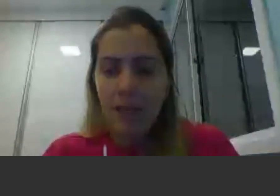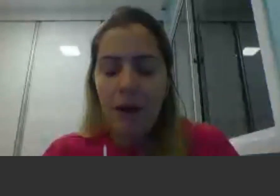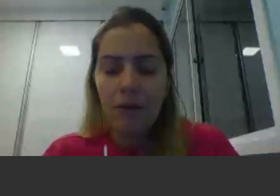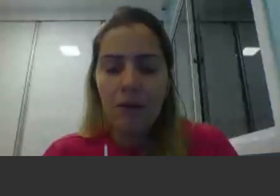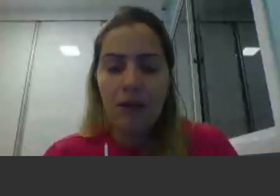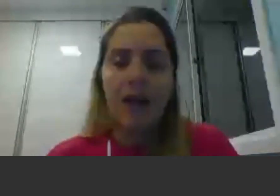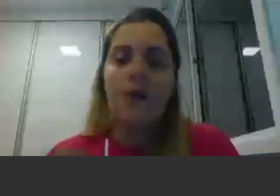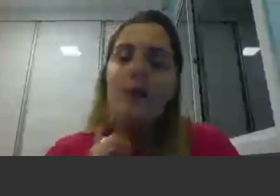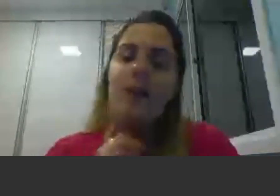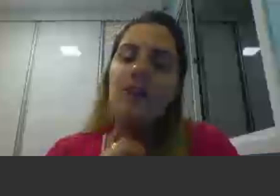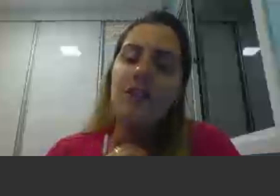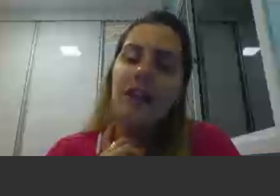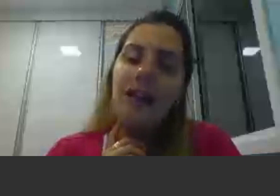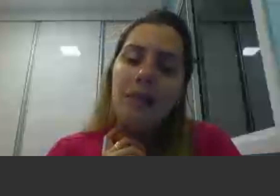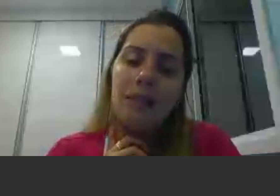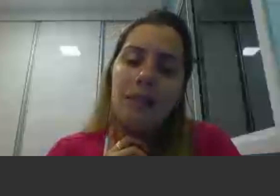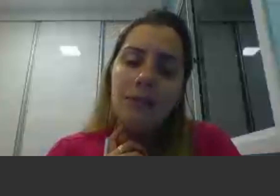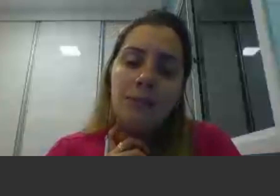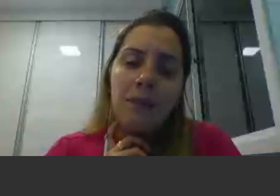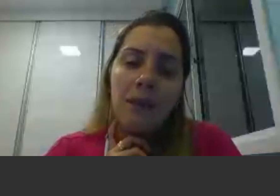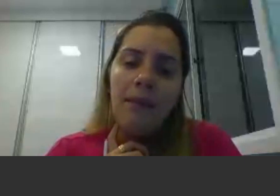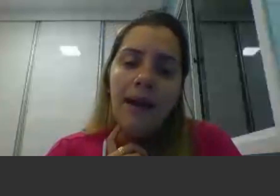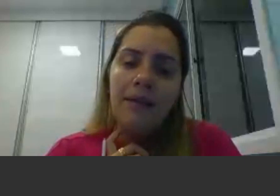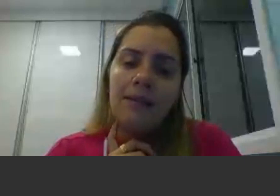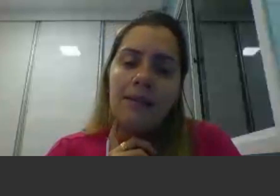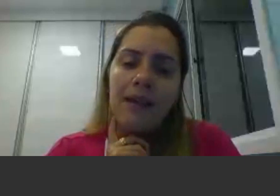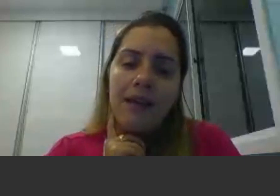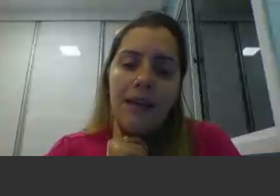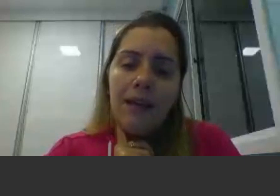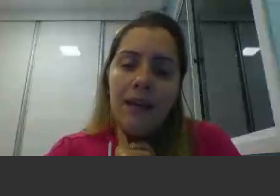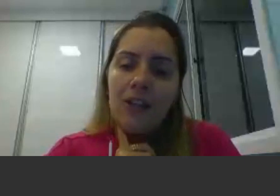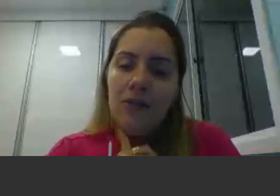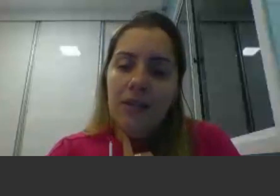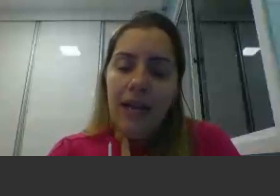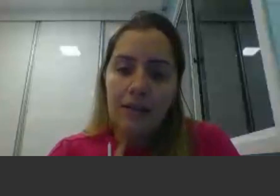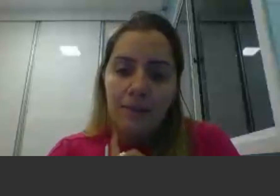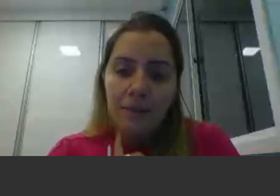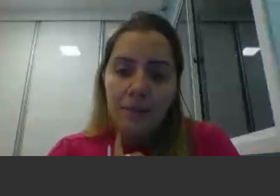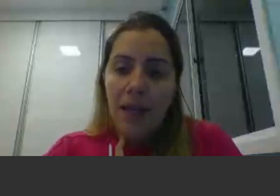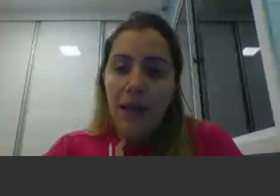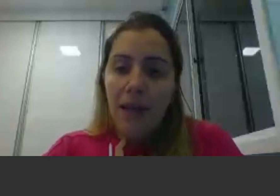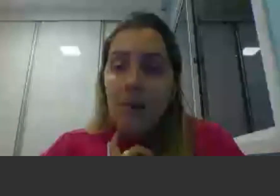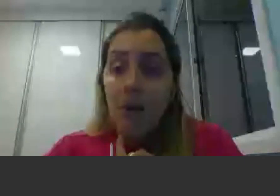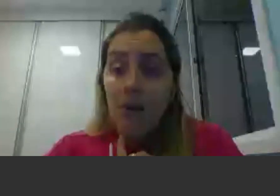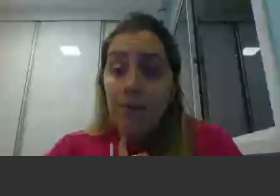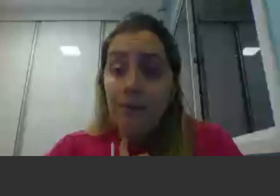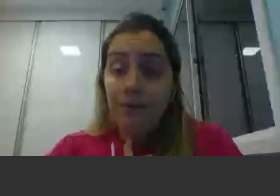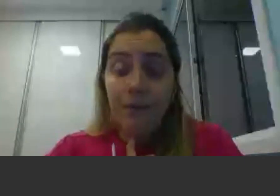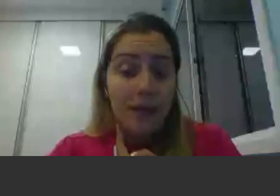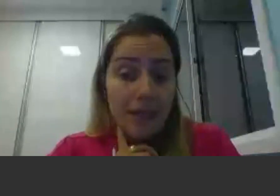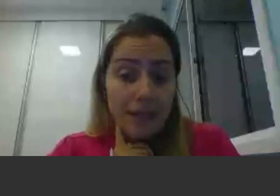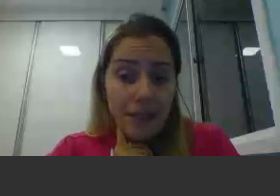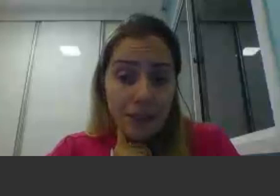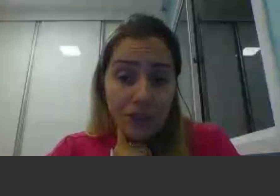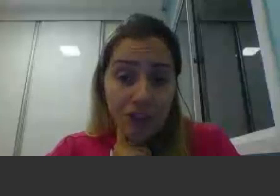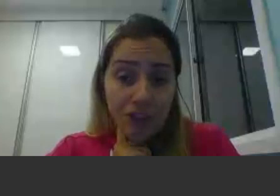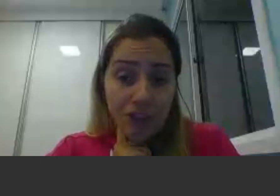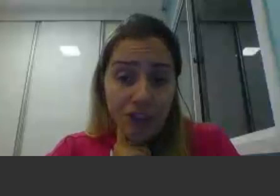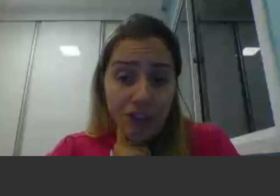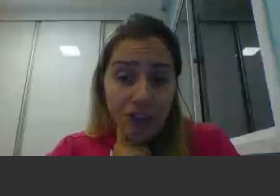tenham esse respaldo legal para a gente estar demandando mais atividades. Bom,